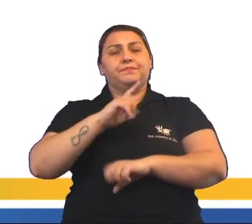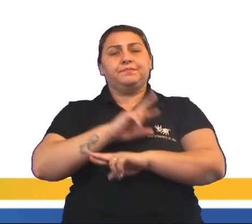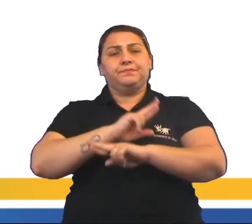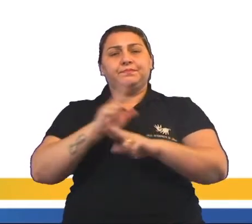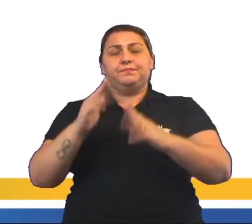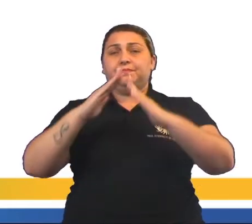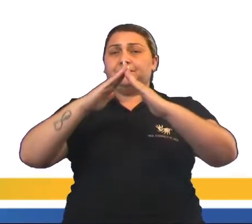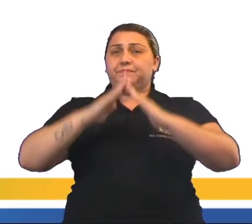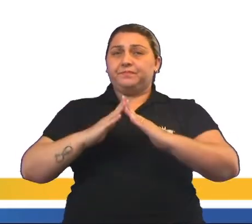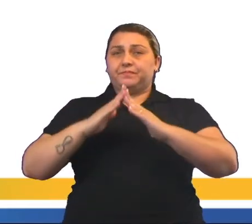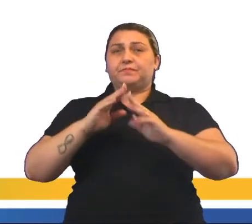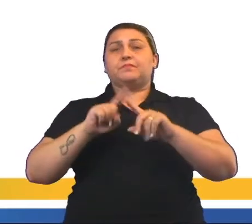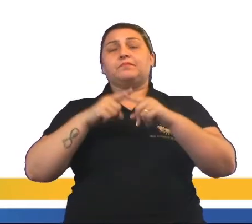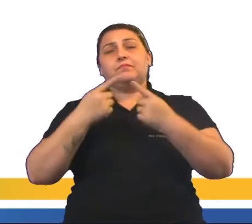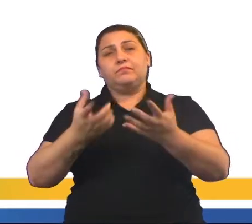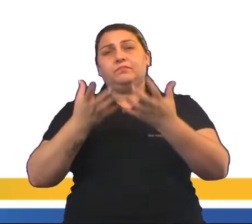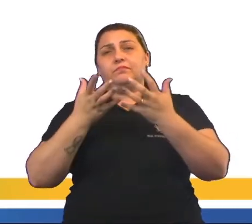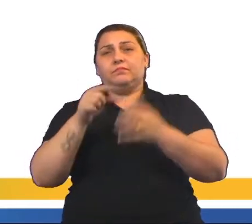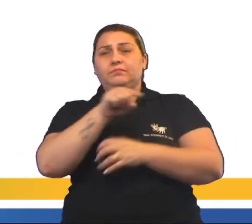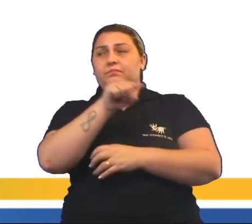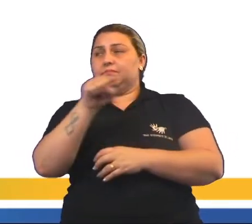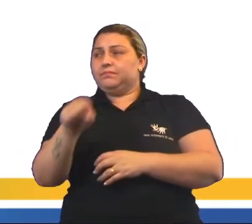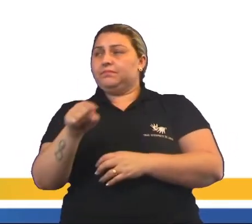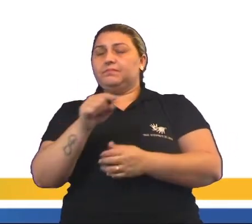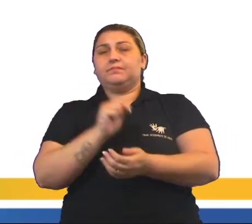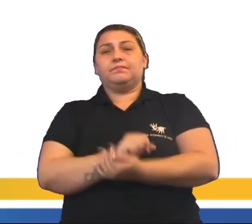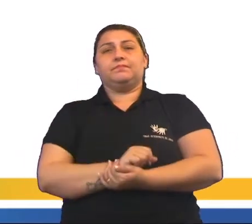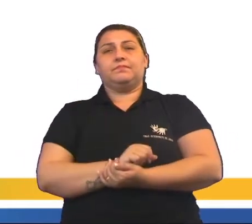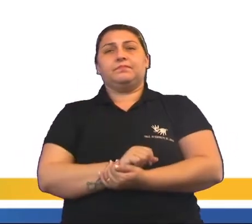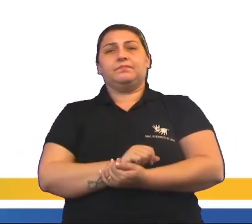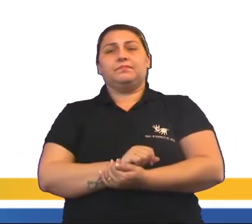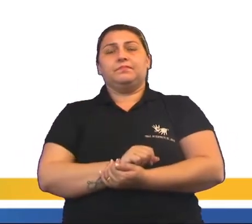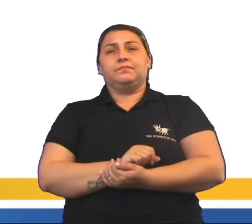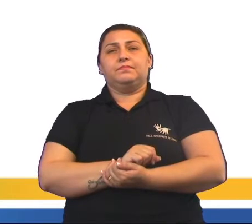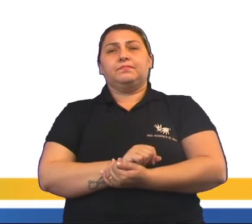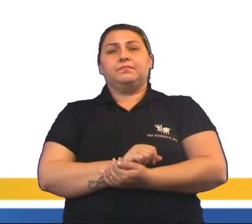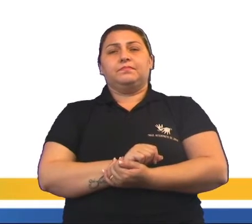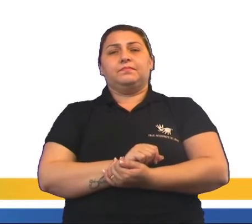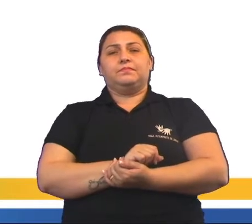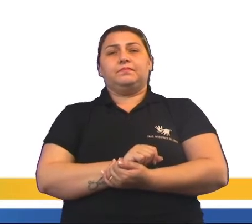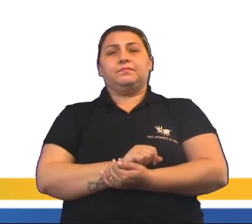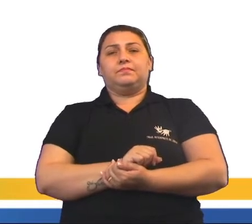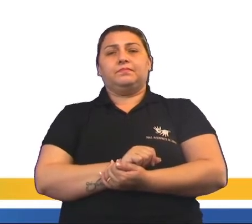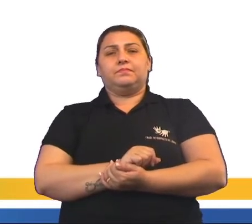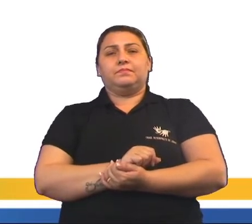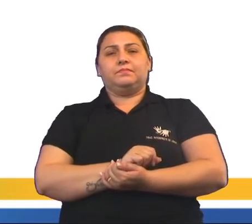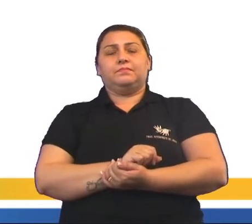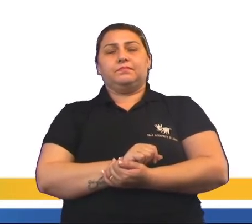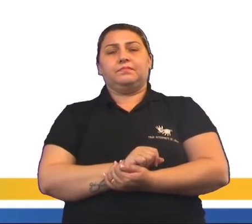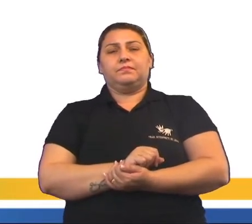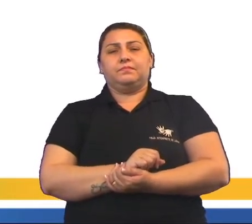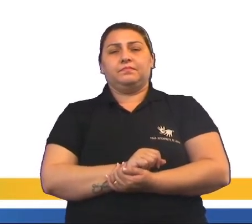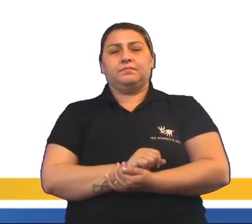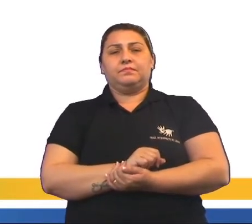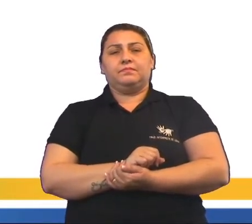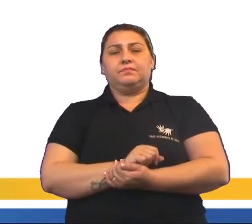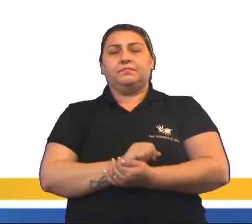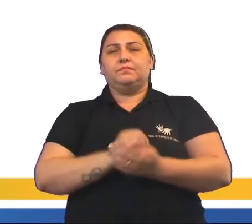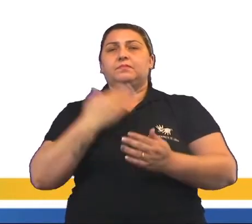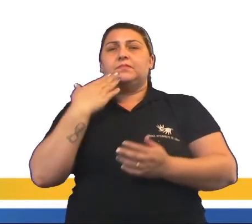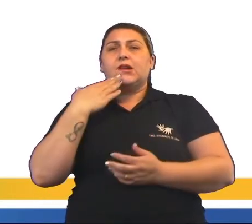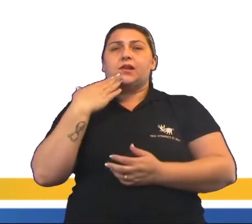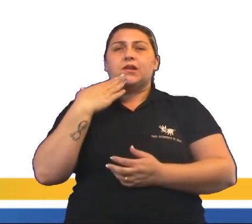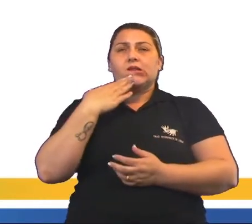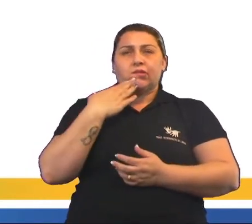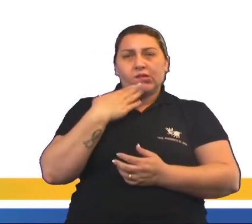diferença de moradia, mas eu quero que vocês centrem justamente, que é onde tem aí como se fosse uma espécie de barranco, como